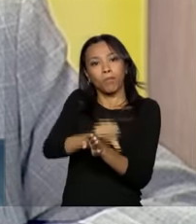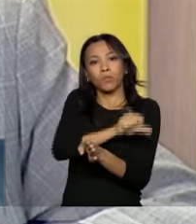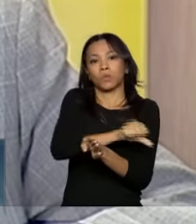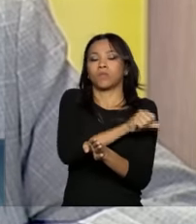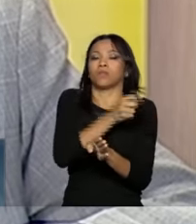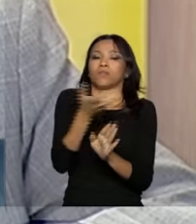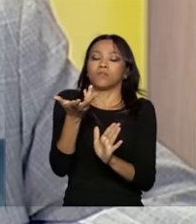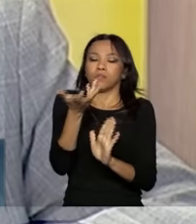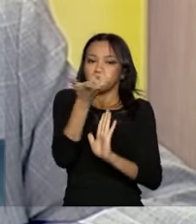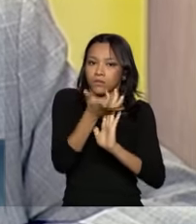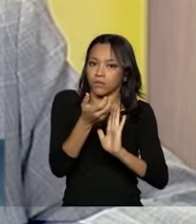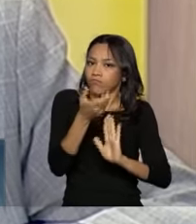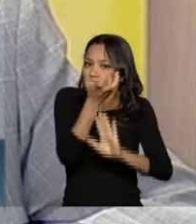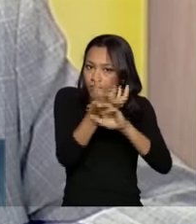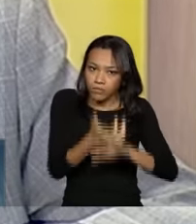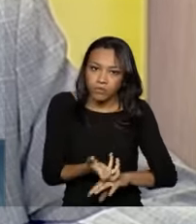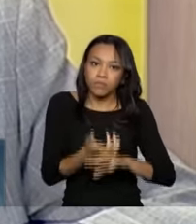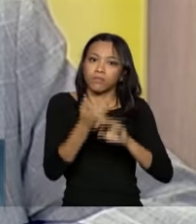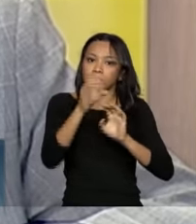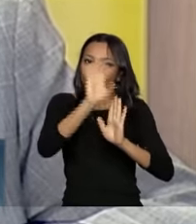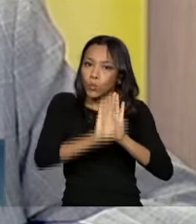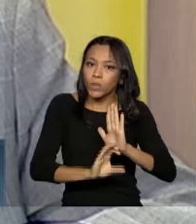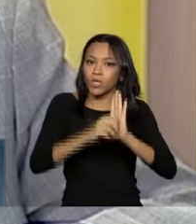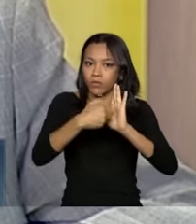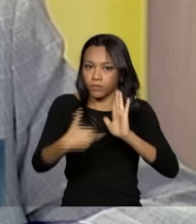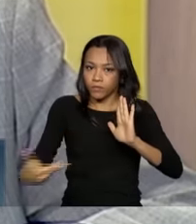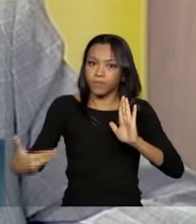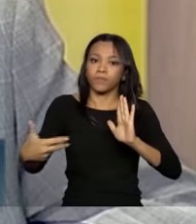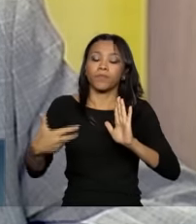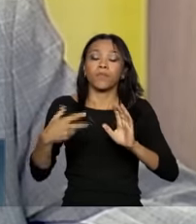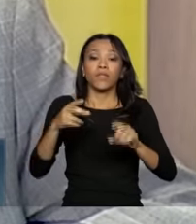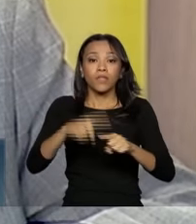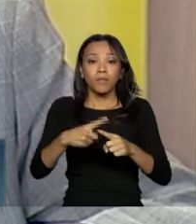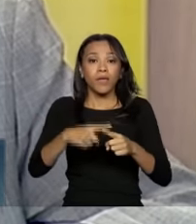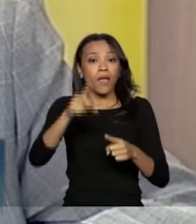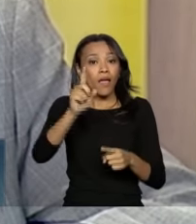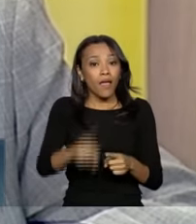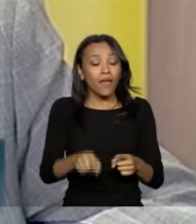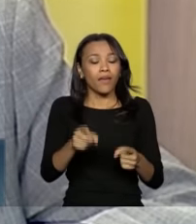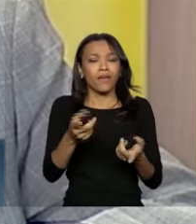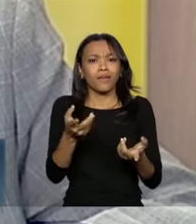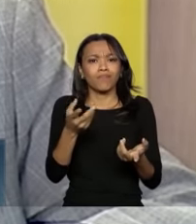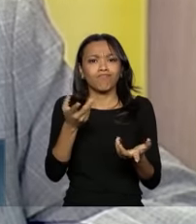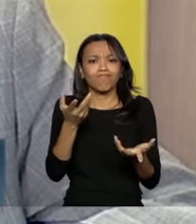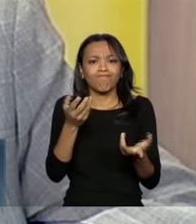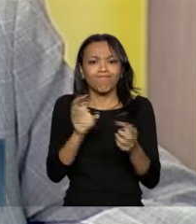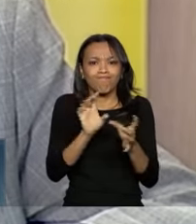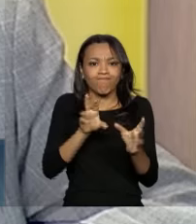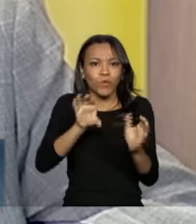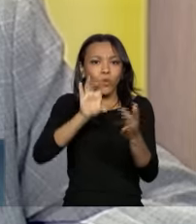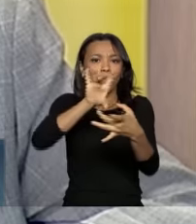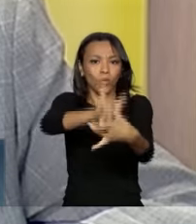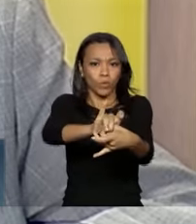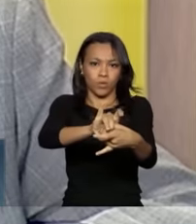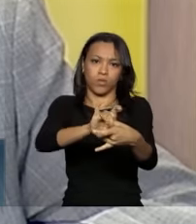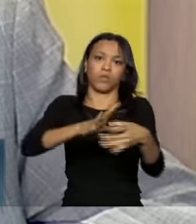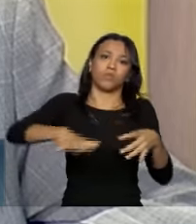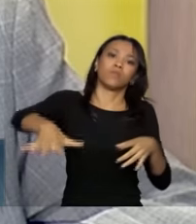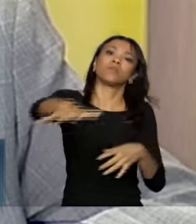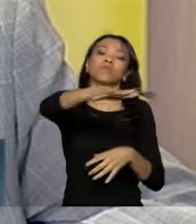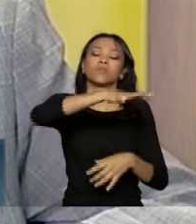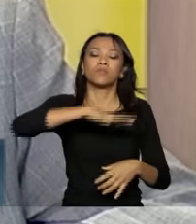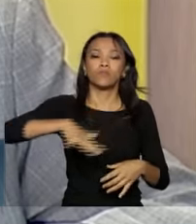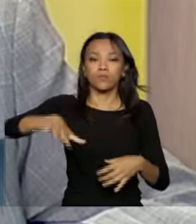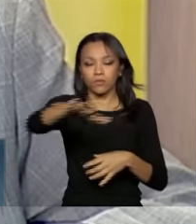comunidade, para a comunidade, com a comunidade, que são conceitos muito atuais, estão presentes